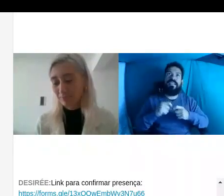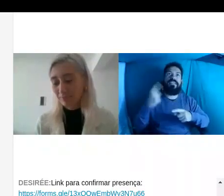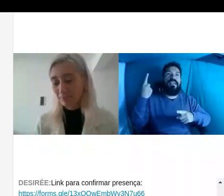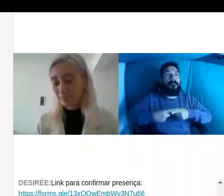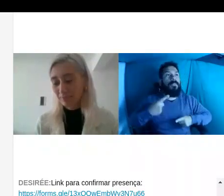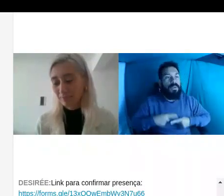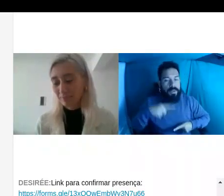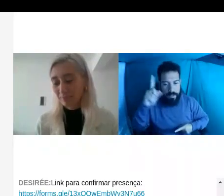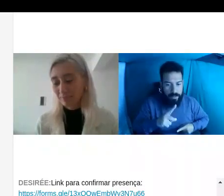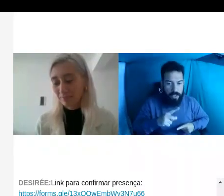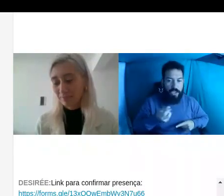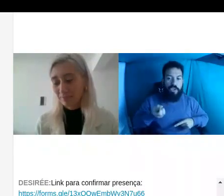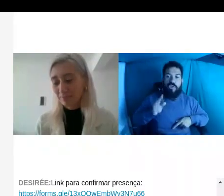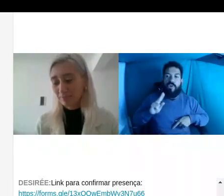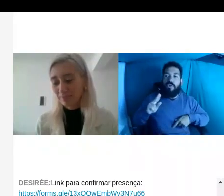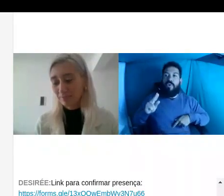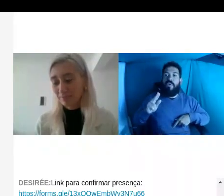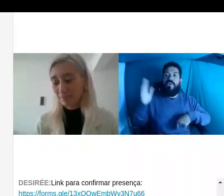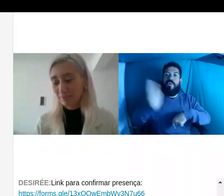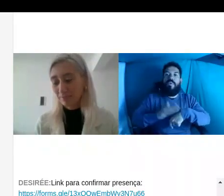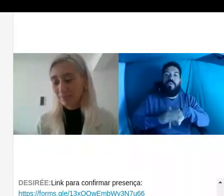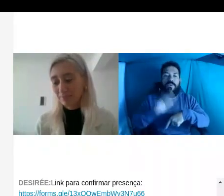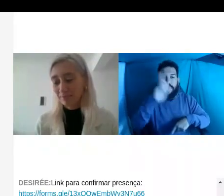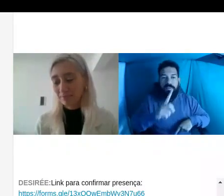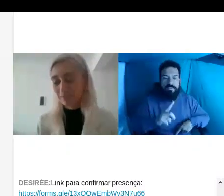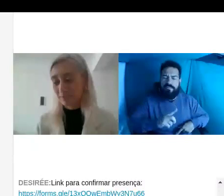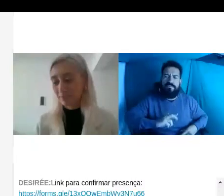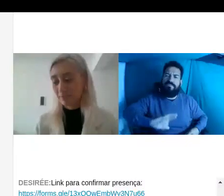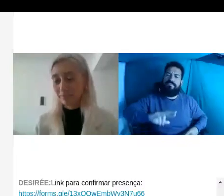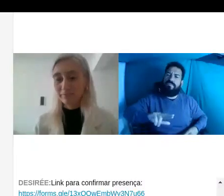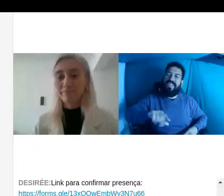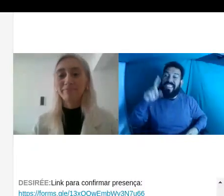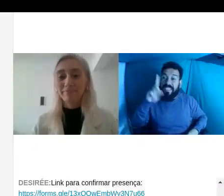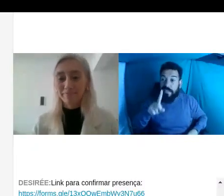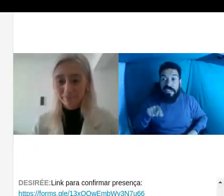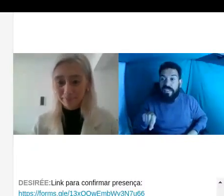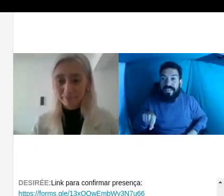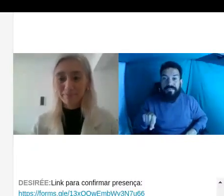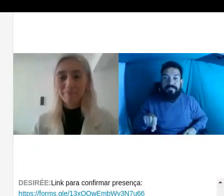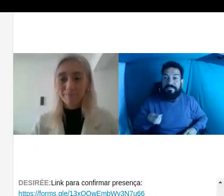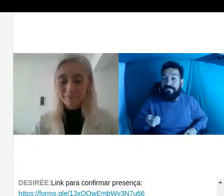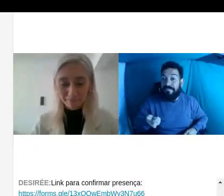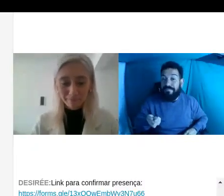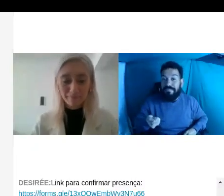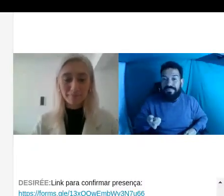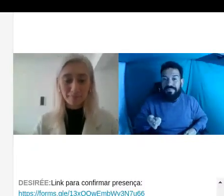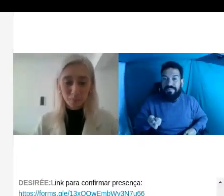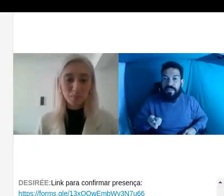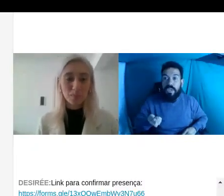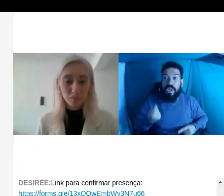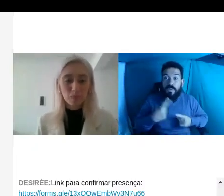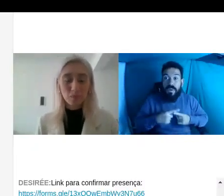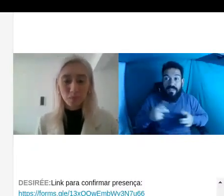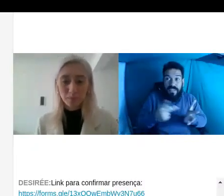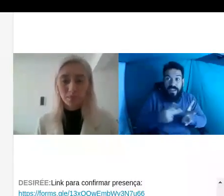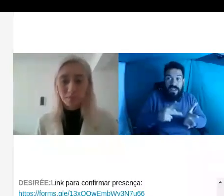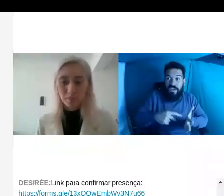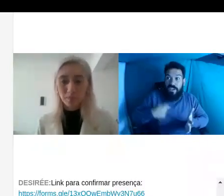a nossa deficiência é só um grão de perto de tudo que nós somos e que